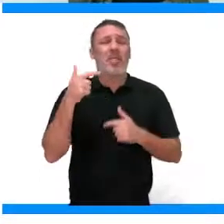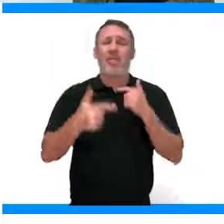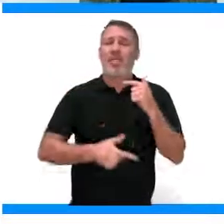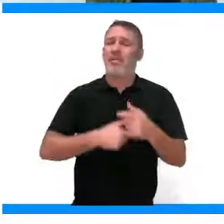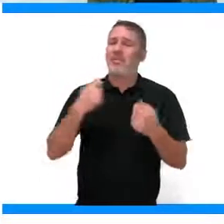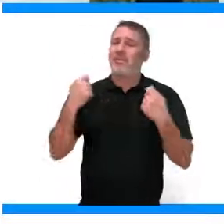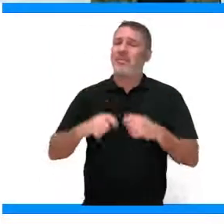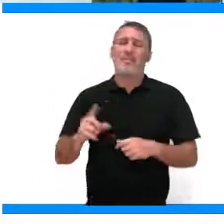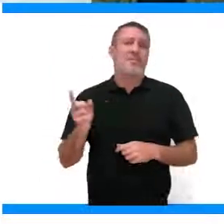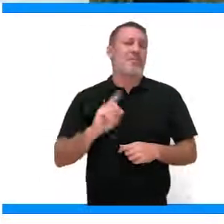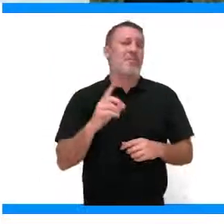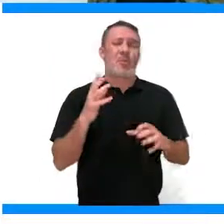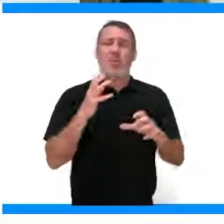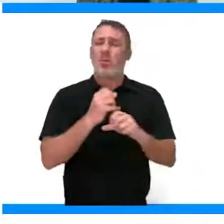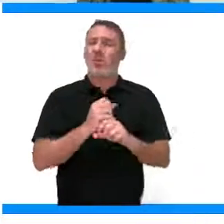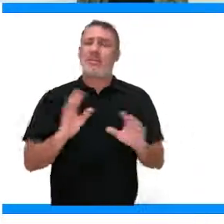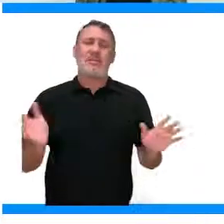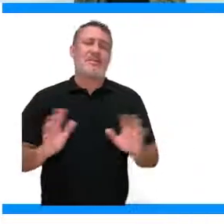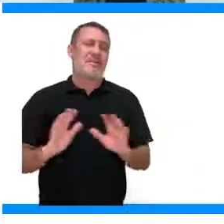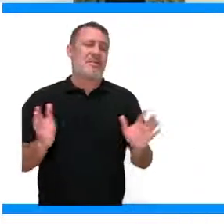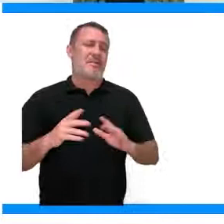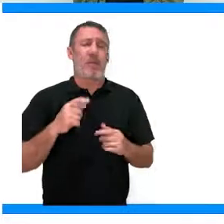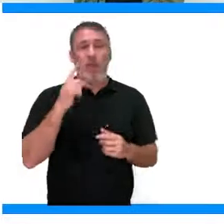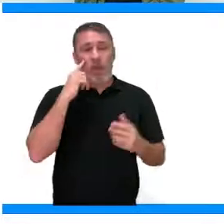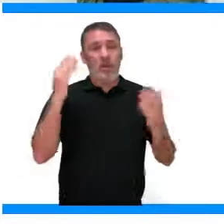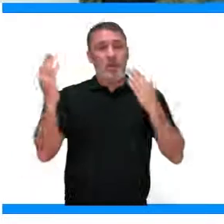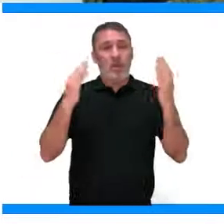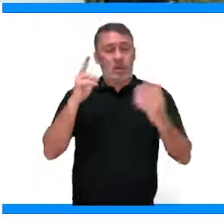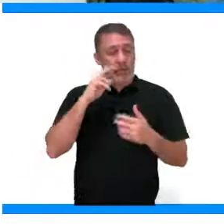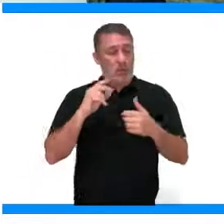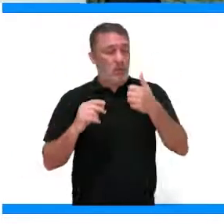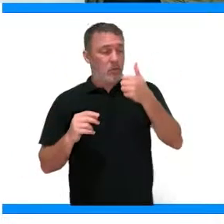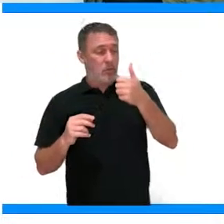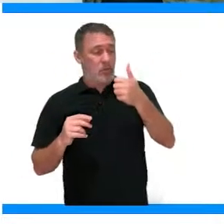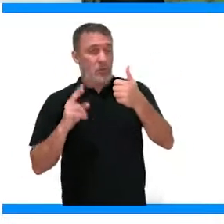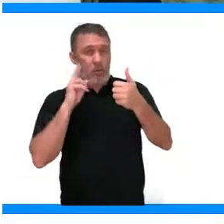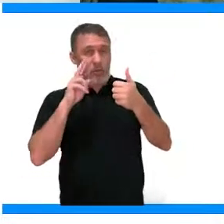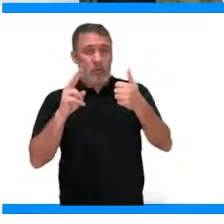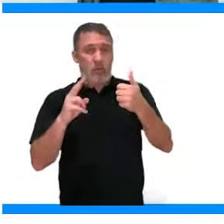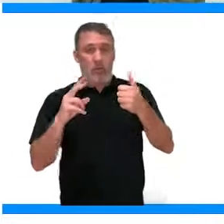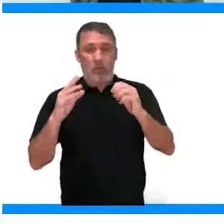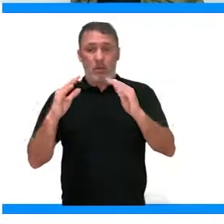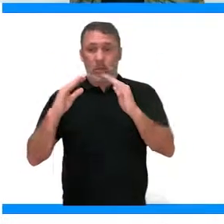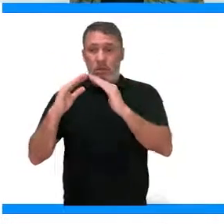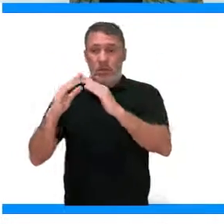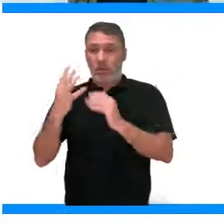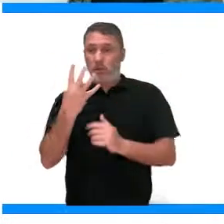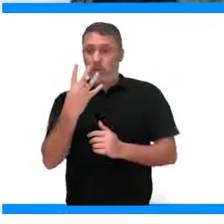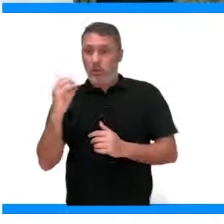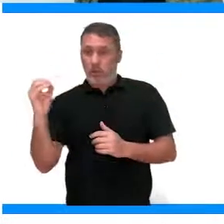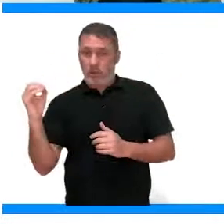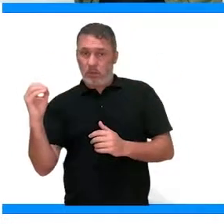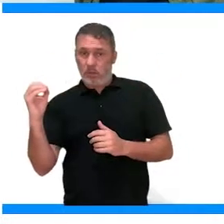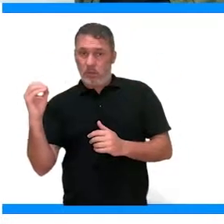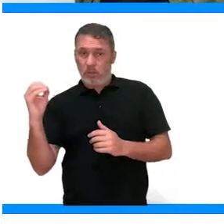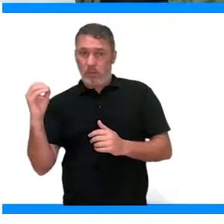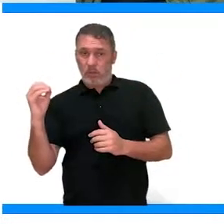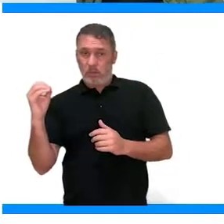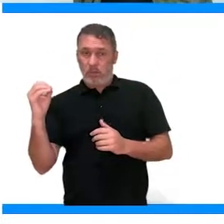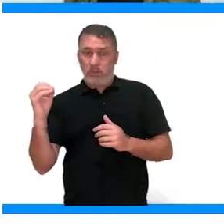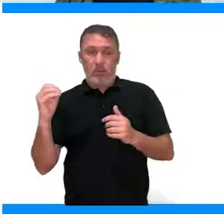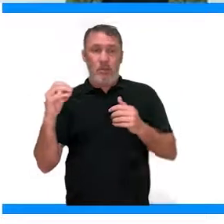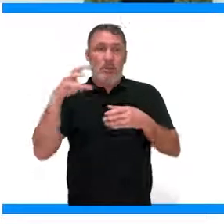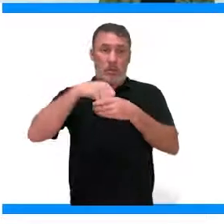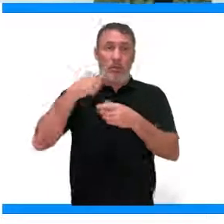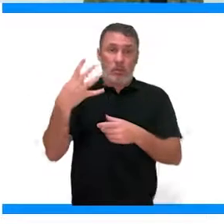gastar o seu tempo, meu hacker, fazendo essa conta. Compara com 1. Você ter 14 em 400, a porcentagem vai dar muito mais alta